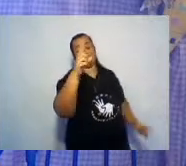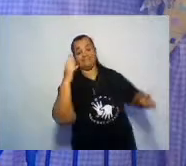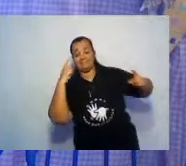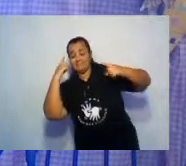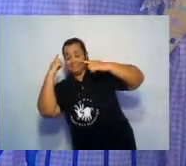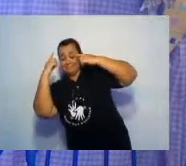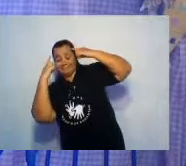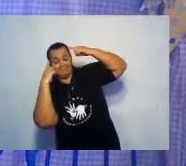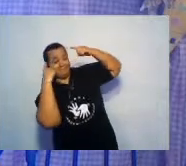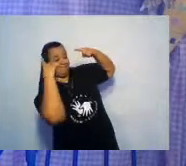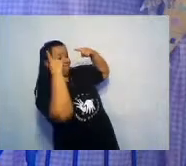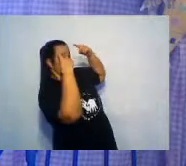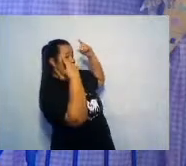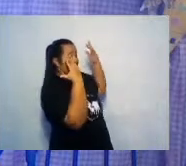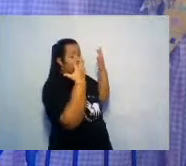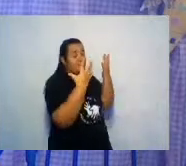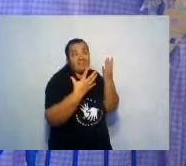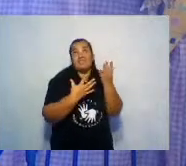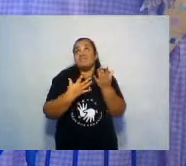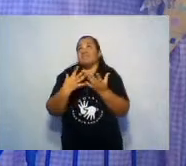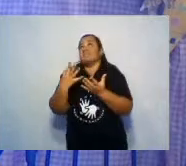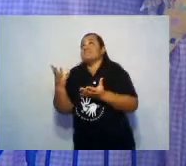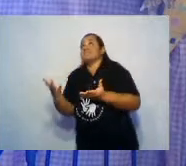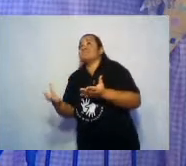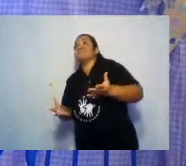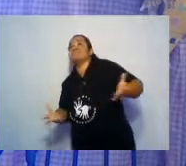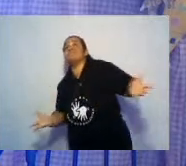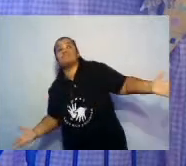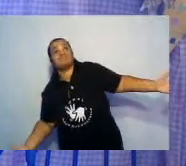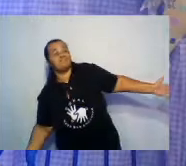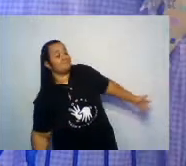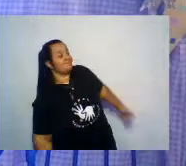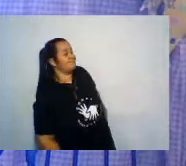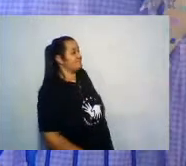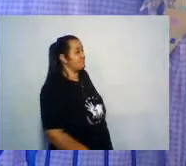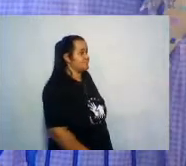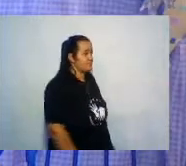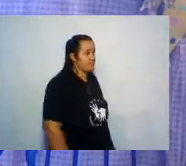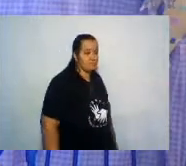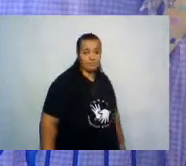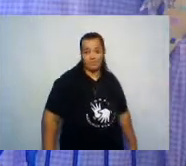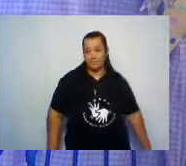amor que mexe com a minha cabeça e me deixa assim,